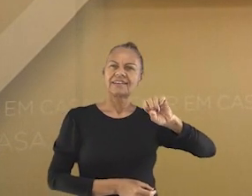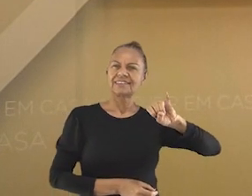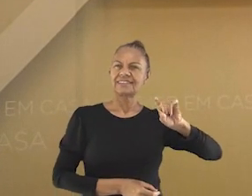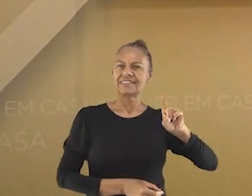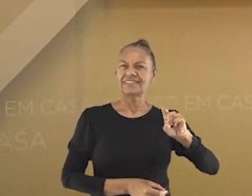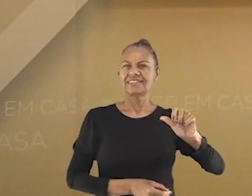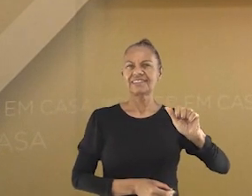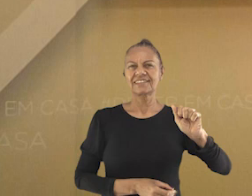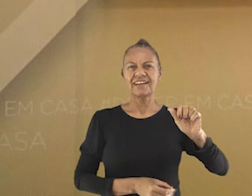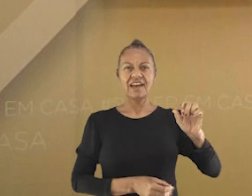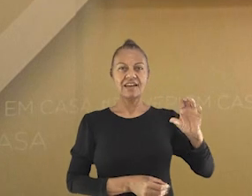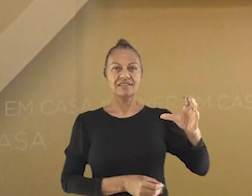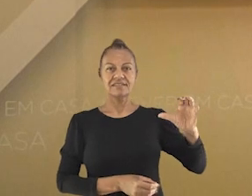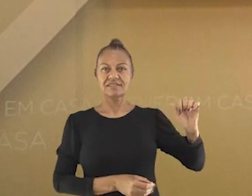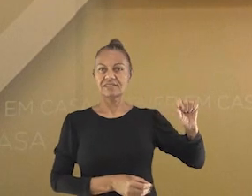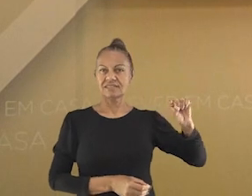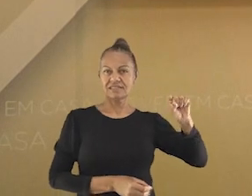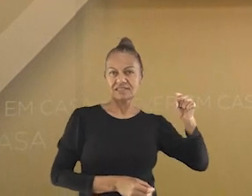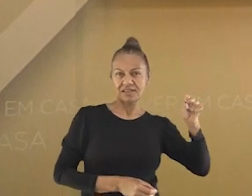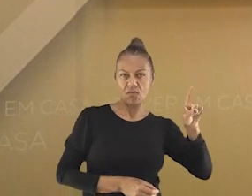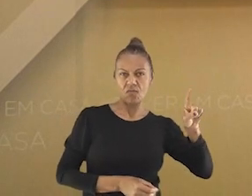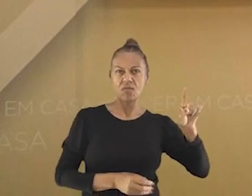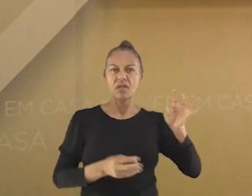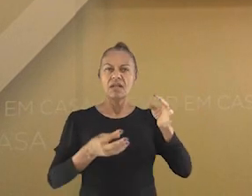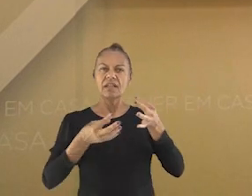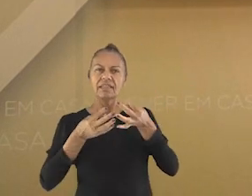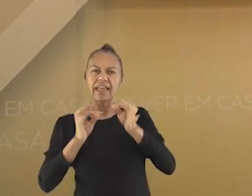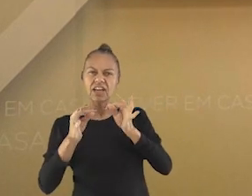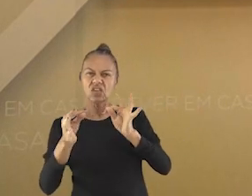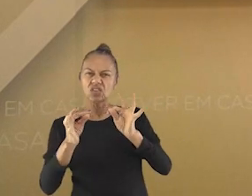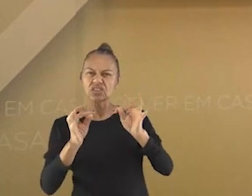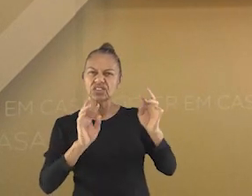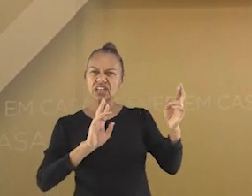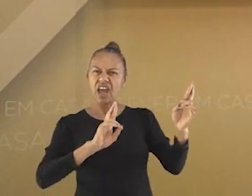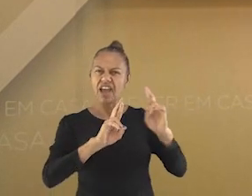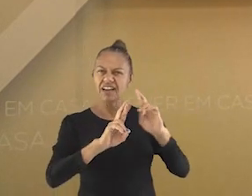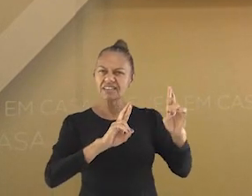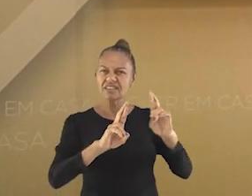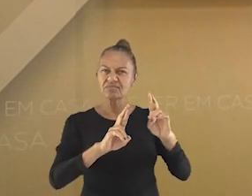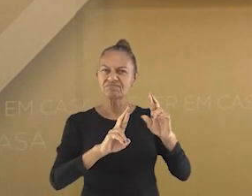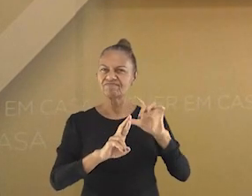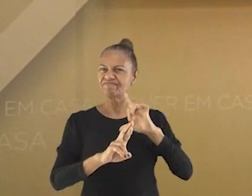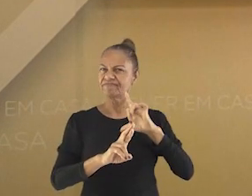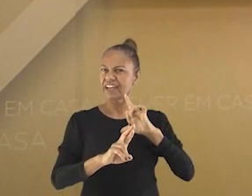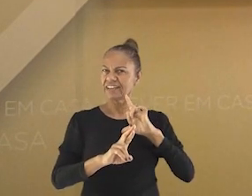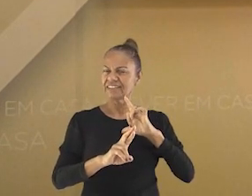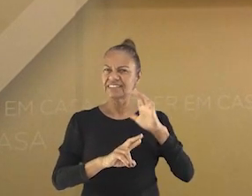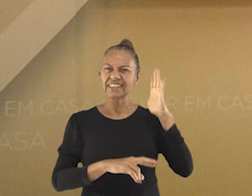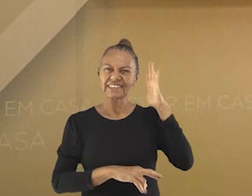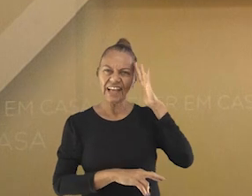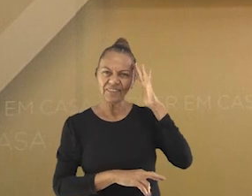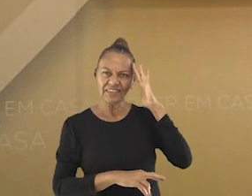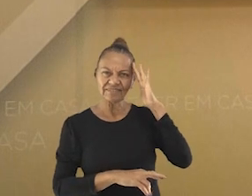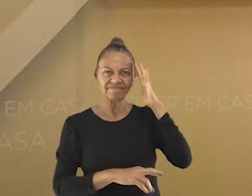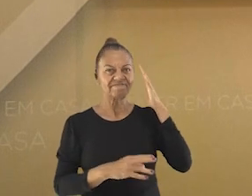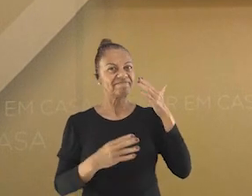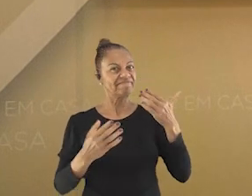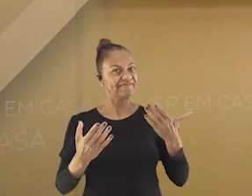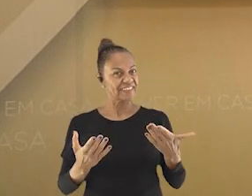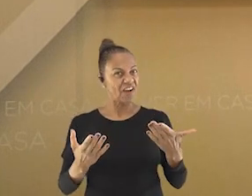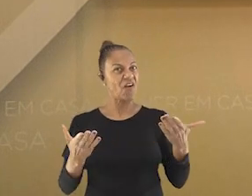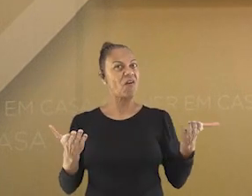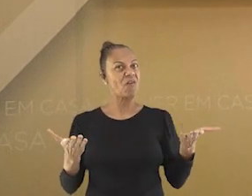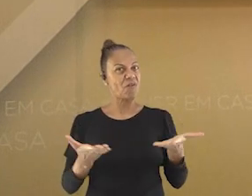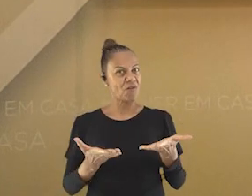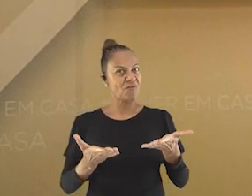sabe? Não? Então fica comigo nessa aula que a gente vai conversar sobre isso. Agora vou